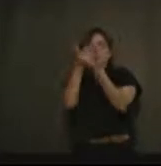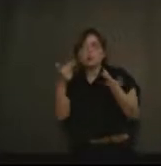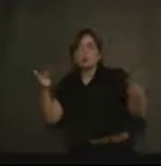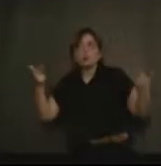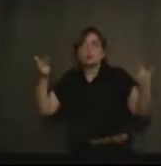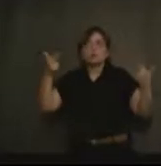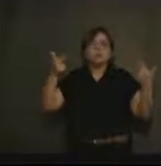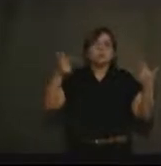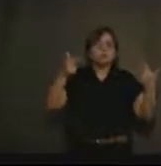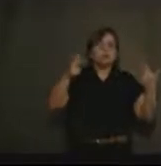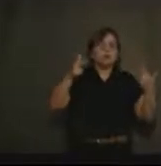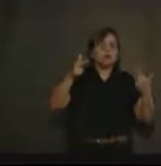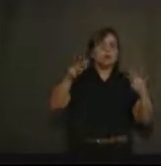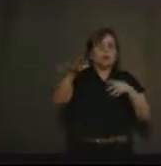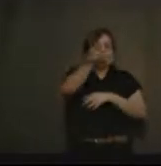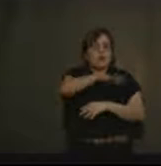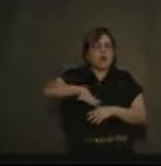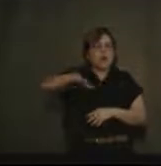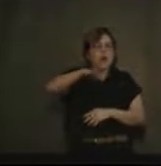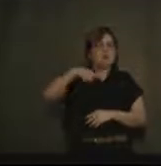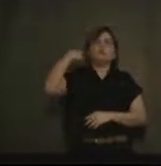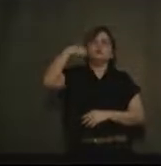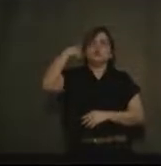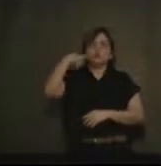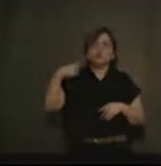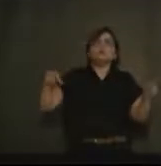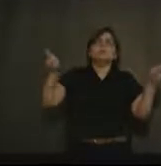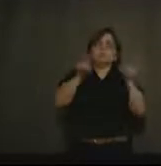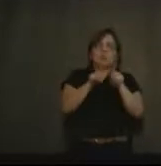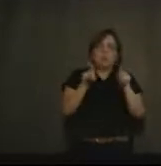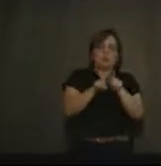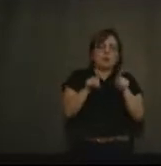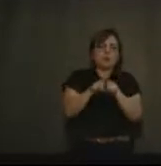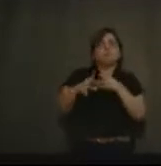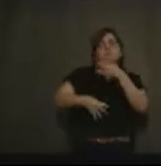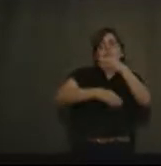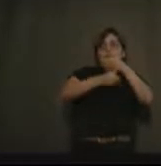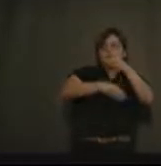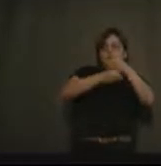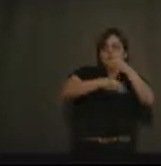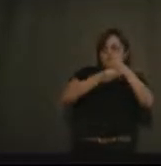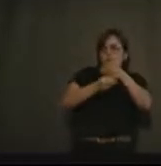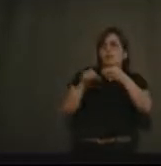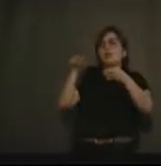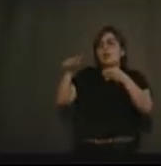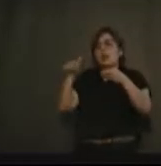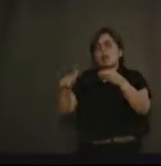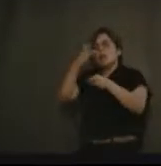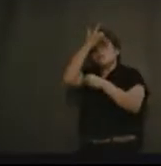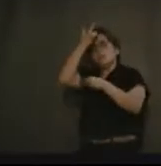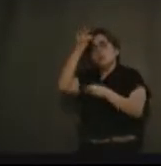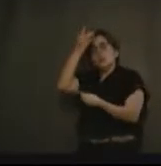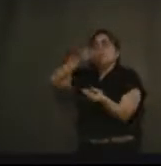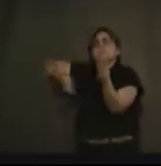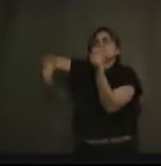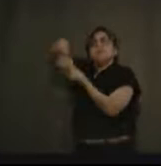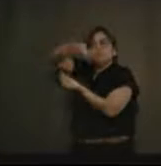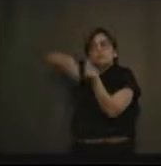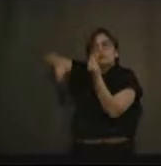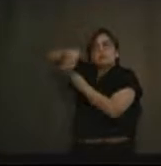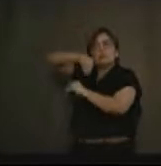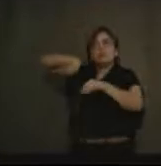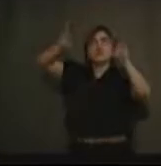época, e, sobretudo, foi um filósofo, foi uma pessoa extremamente envolvida na questão da